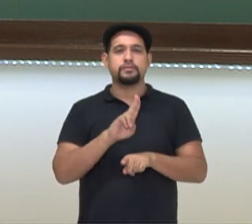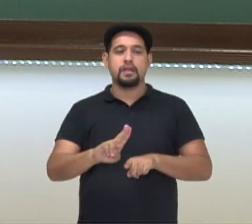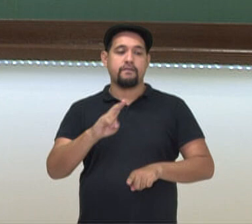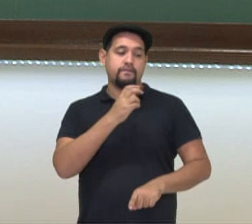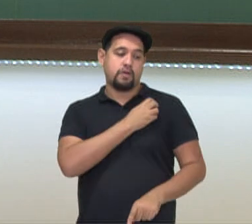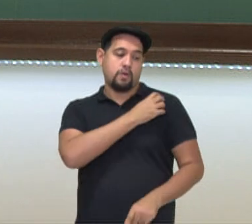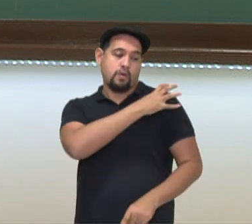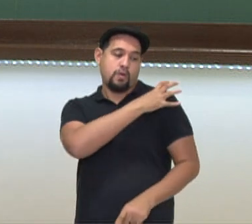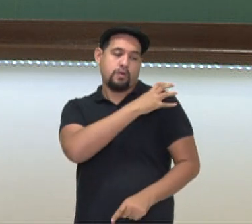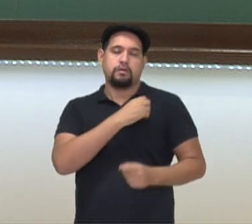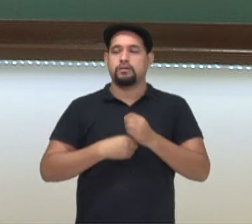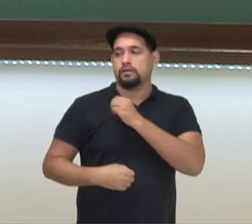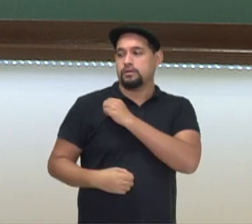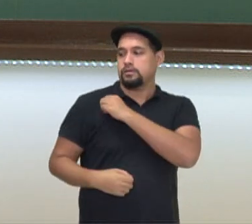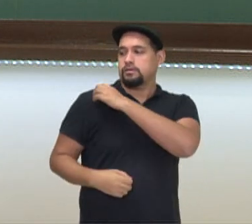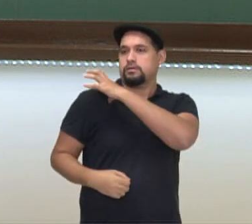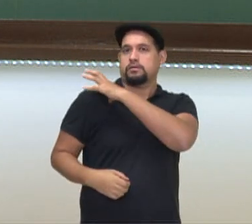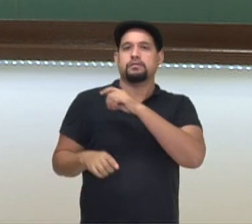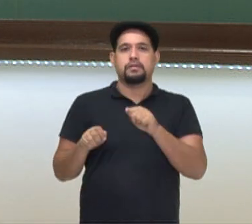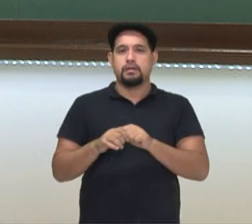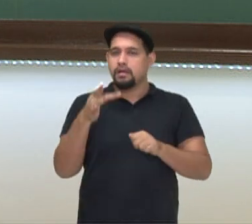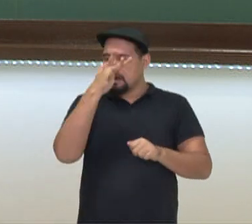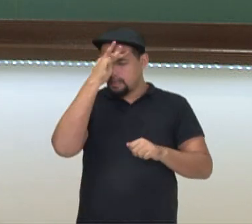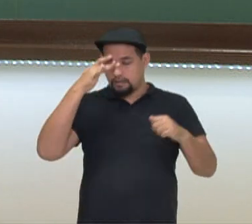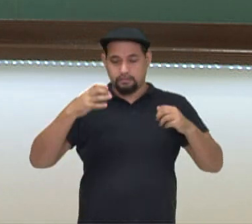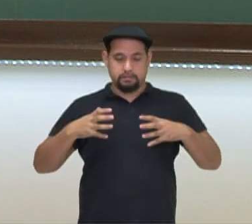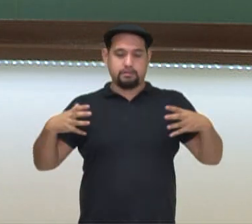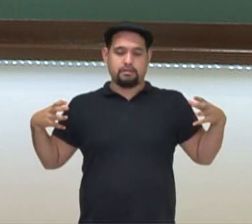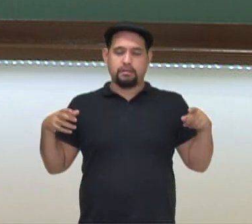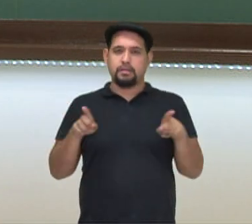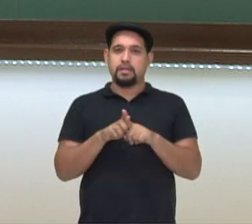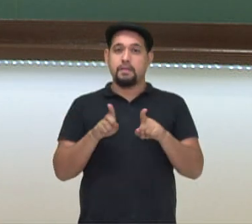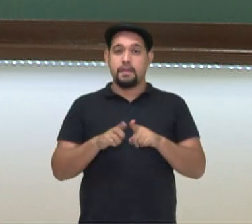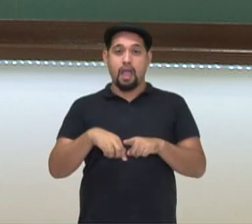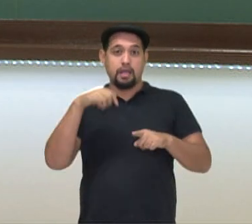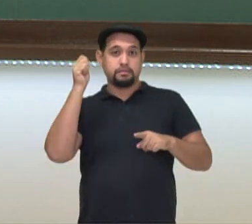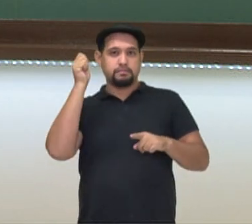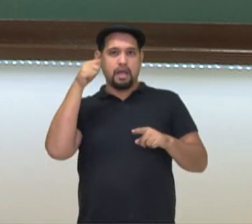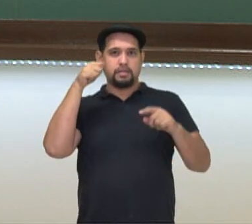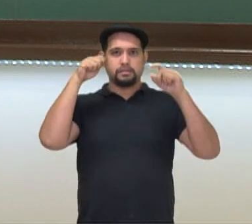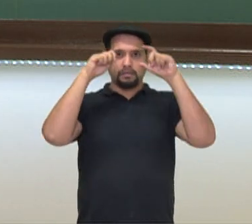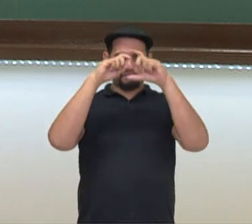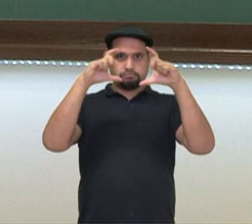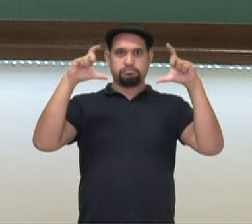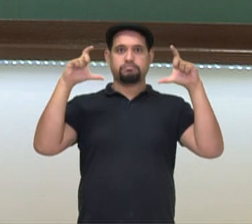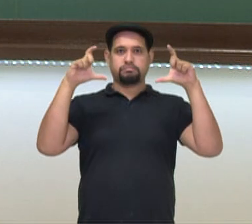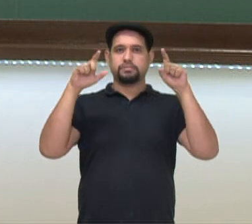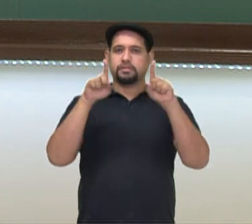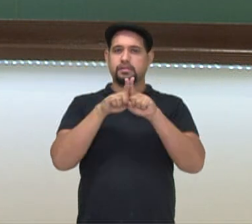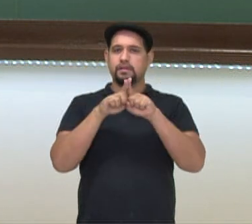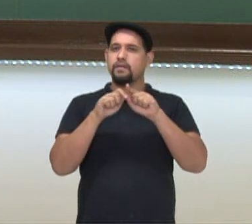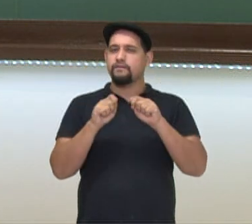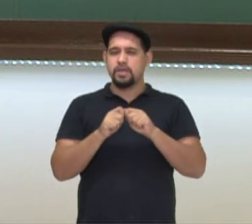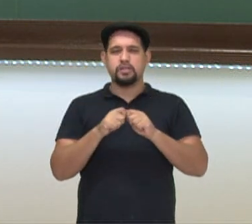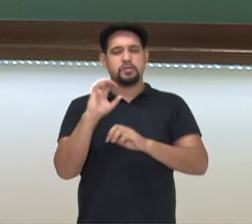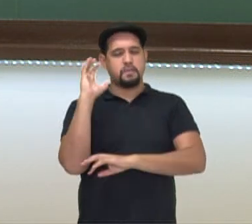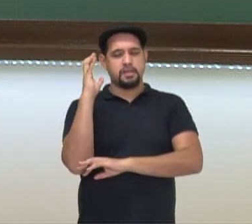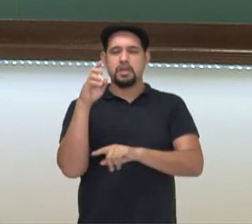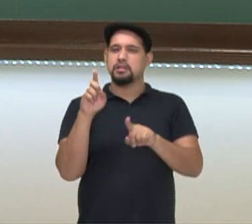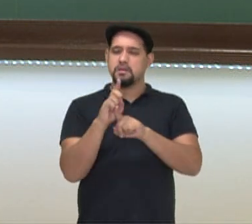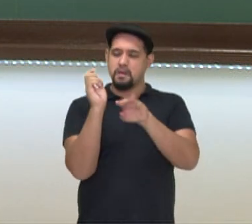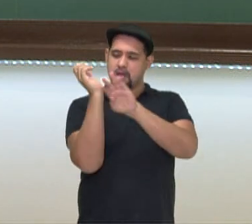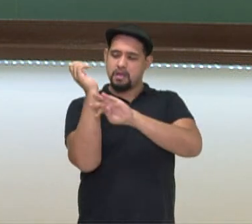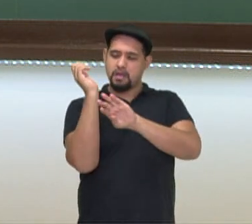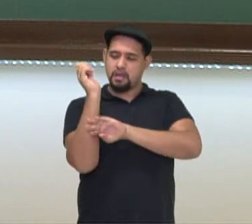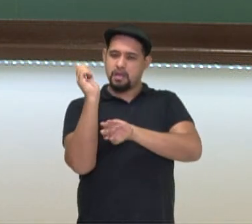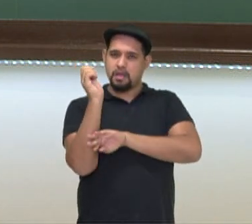ombreiras enormes para aumentar essa figura do ator. E as máscaras, As máscaras que eram máscaras feitas de madeiras,